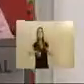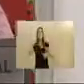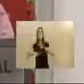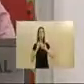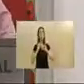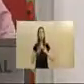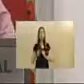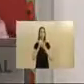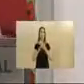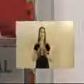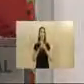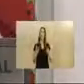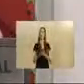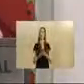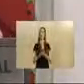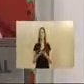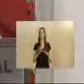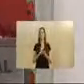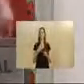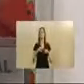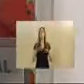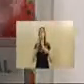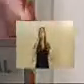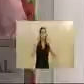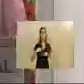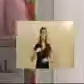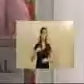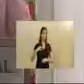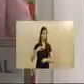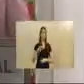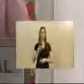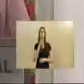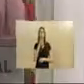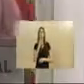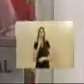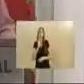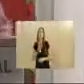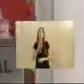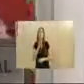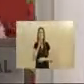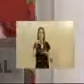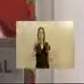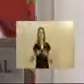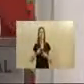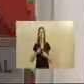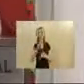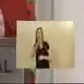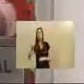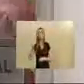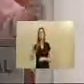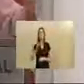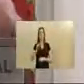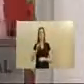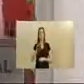poderiam também ajudar e quando eu falo em voluntariado evidentemente que não estou me restringindo apenas as associações de moradores blumenau